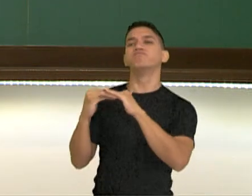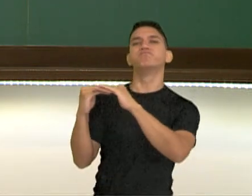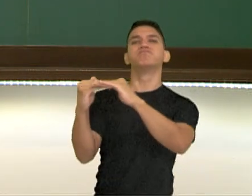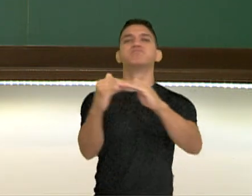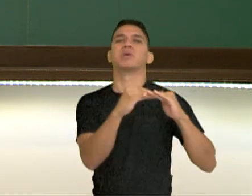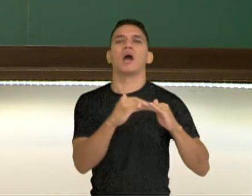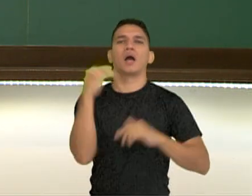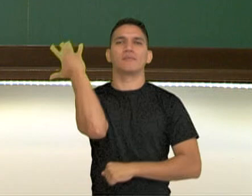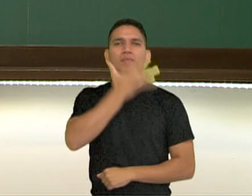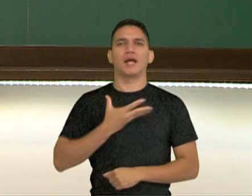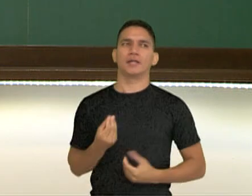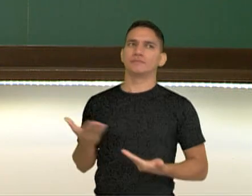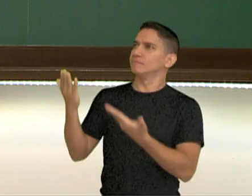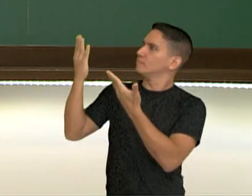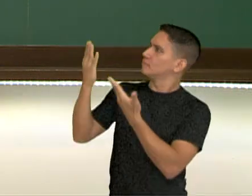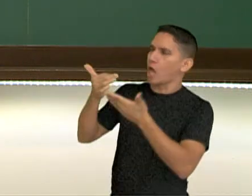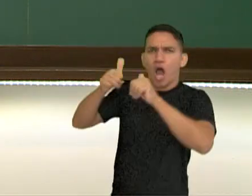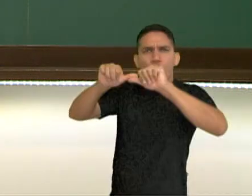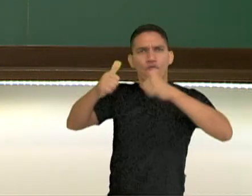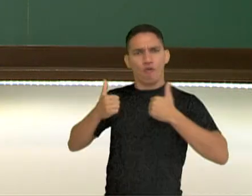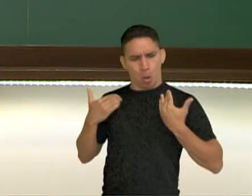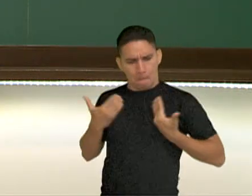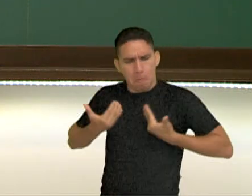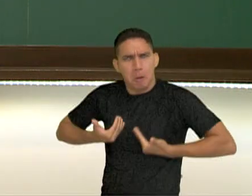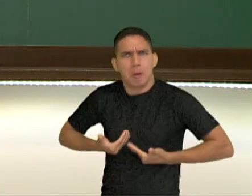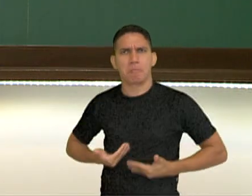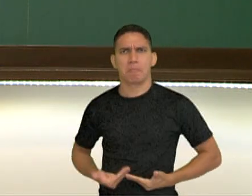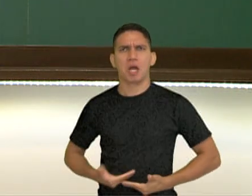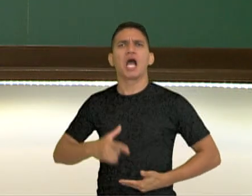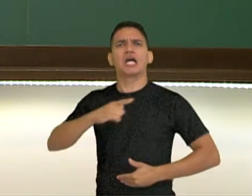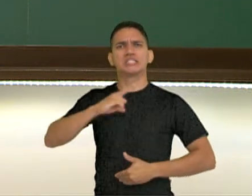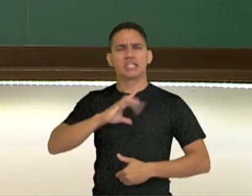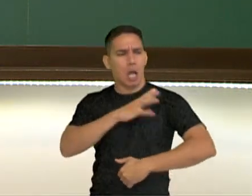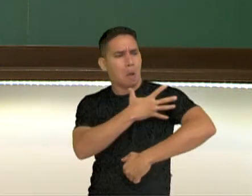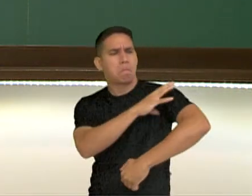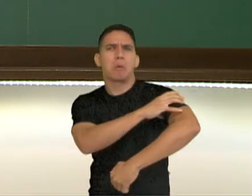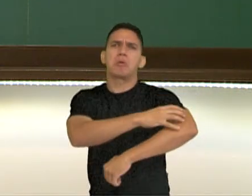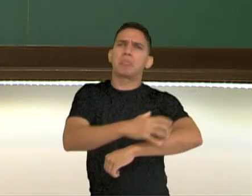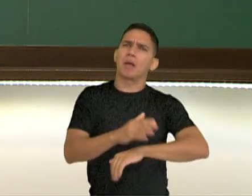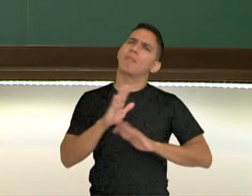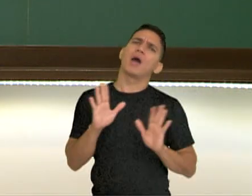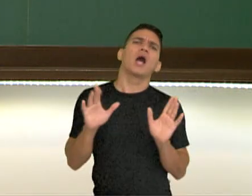dia. Veja que o padrão do corpo, muito bem definido na sua musculatura, mas também